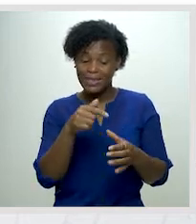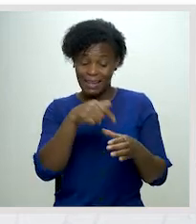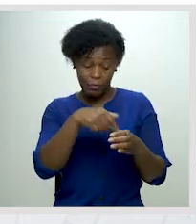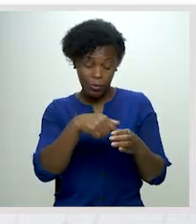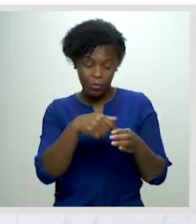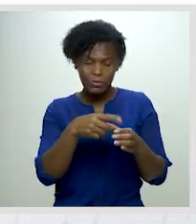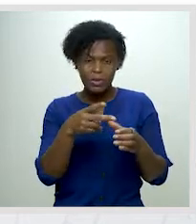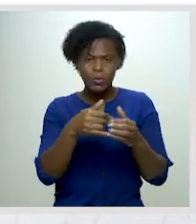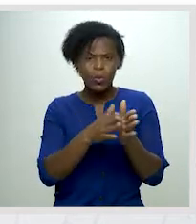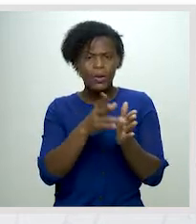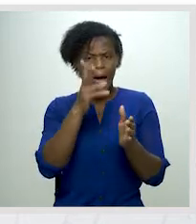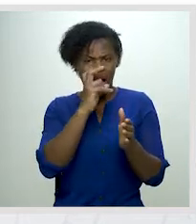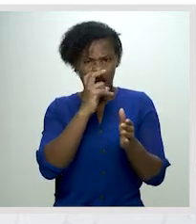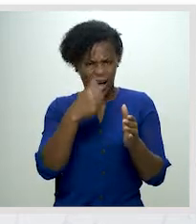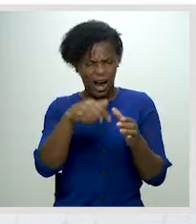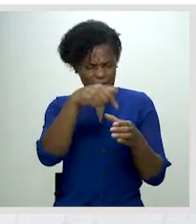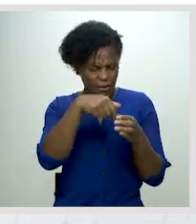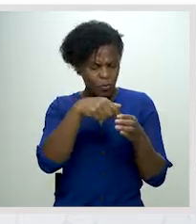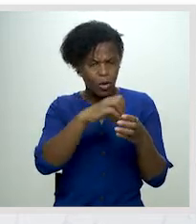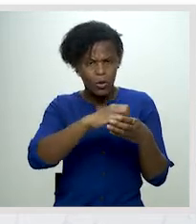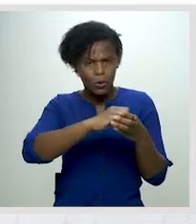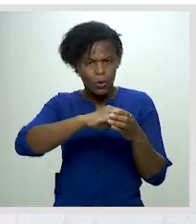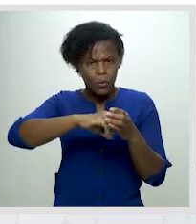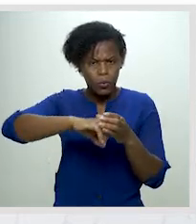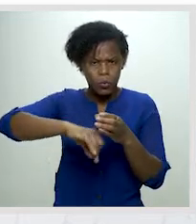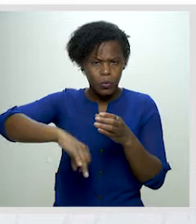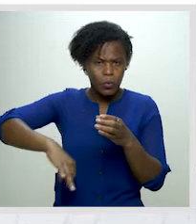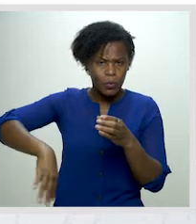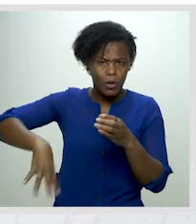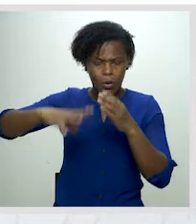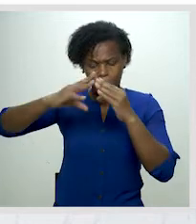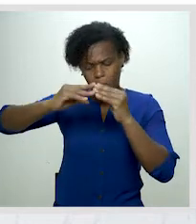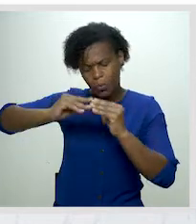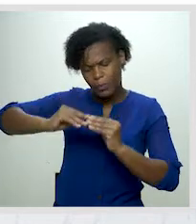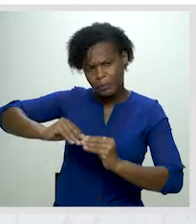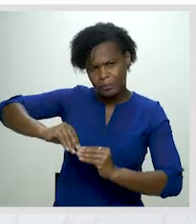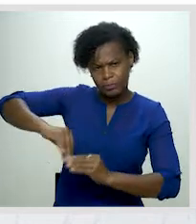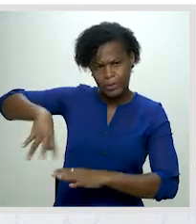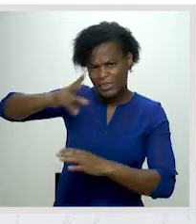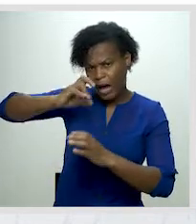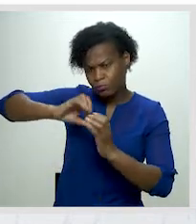retirou do aparelho todo o ar que existia dentro do aparelho,